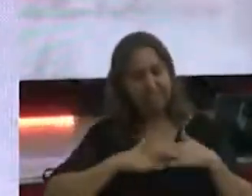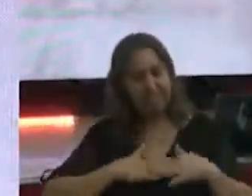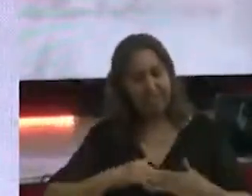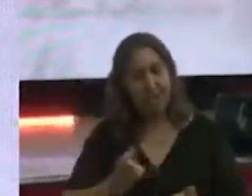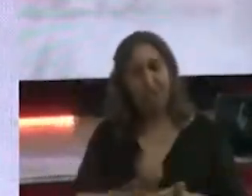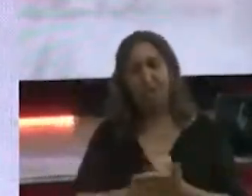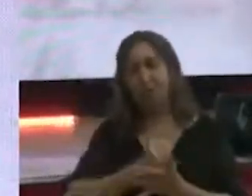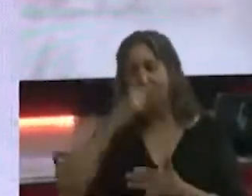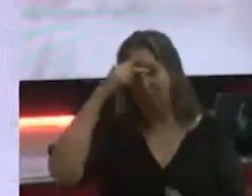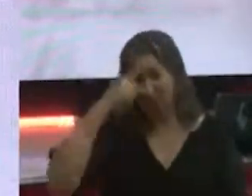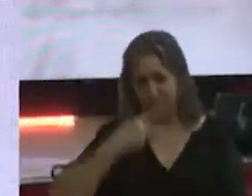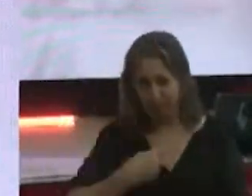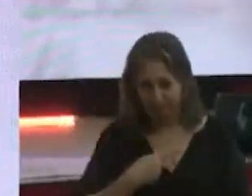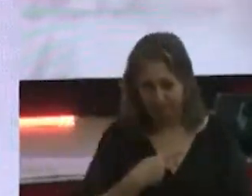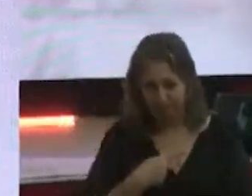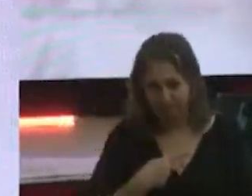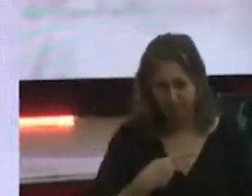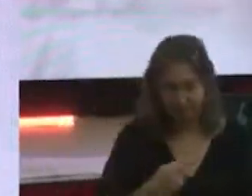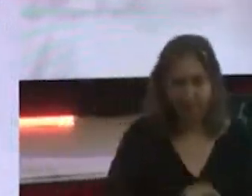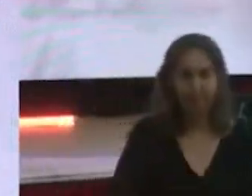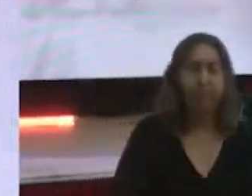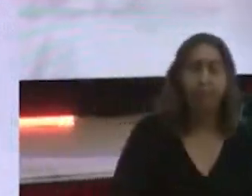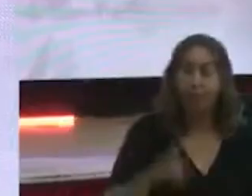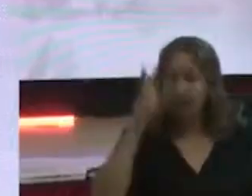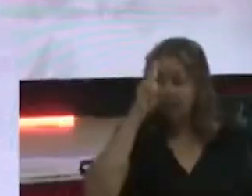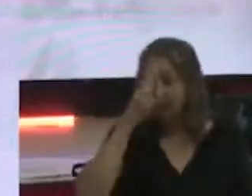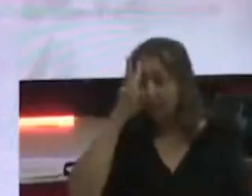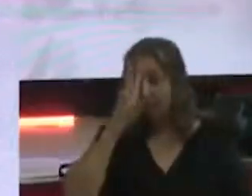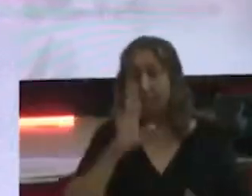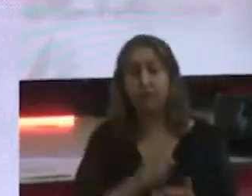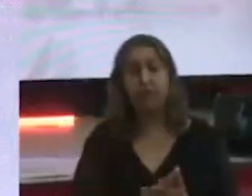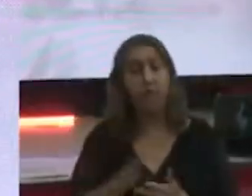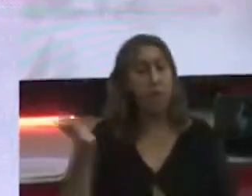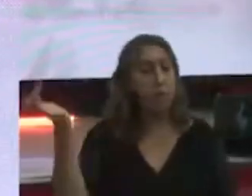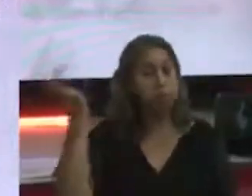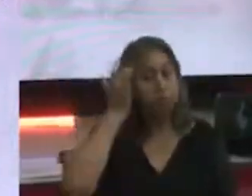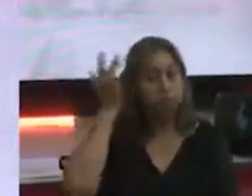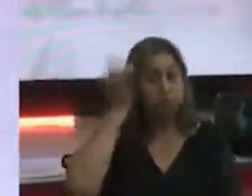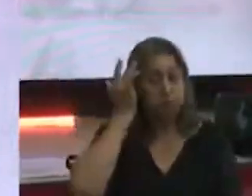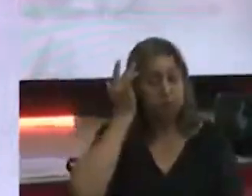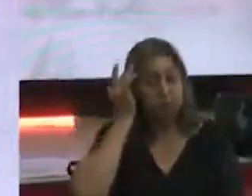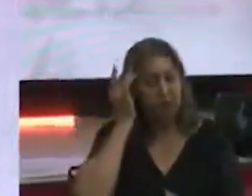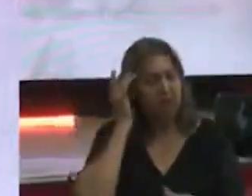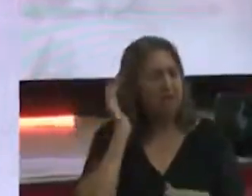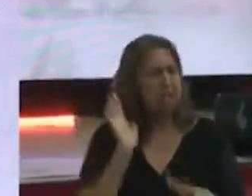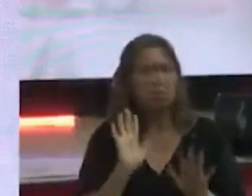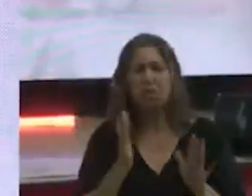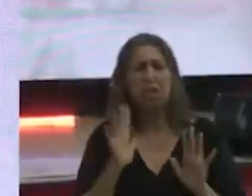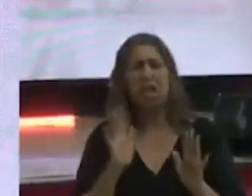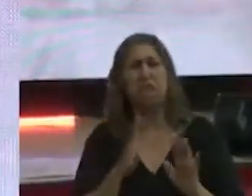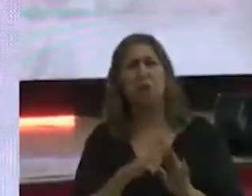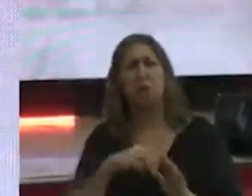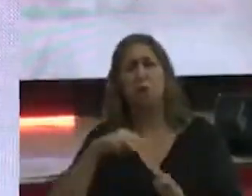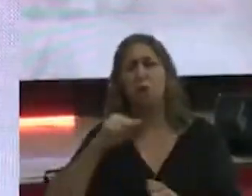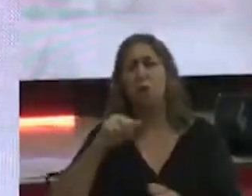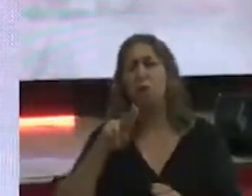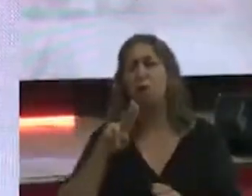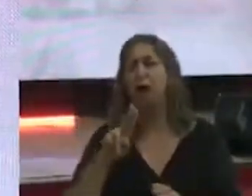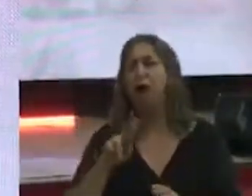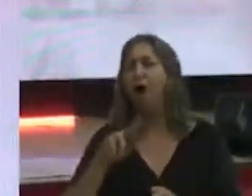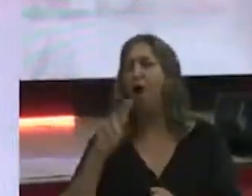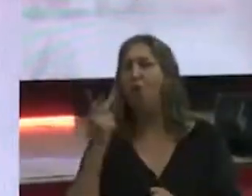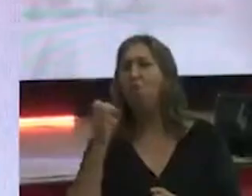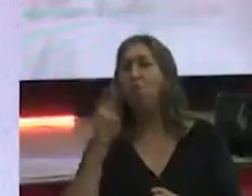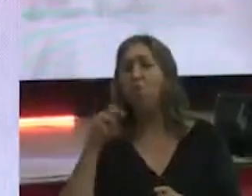domínio próprio lembrando queridos que maturidade não tem nada a ver com mau humor ou falta